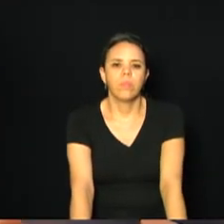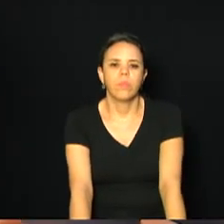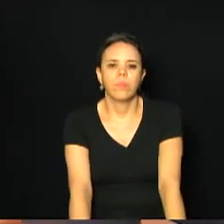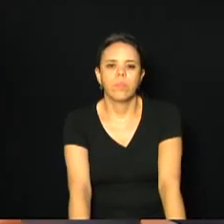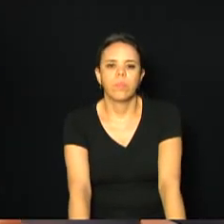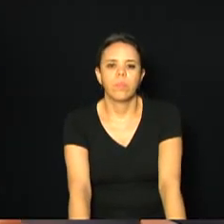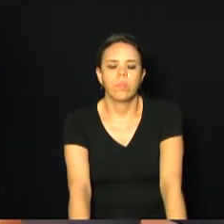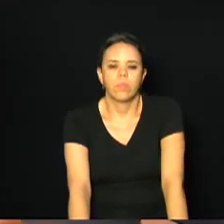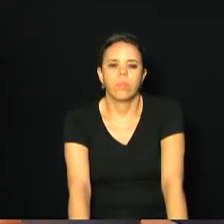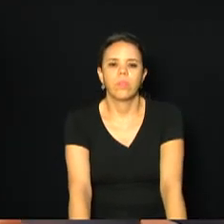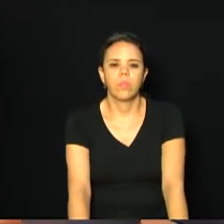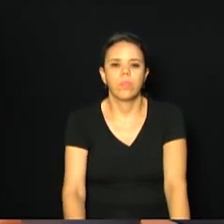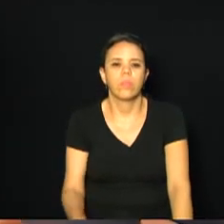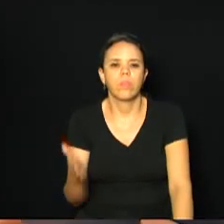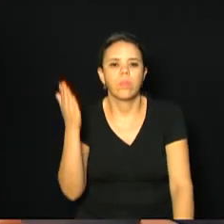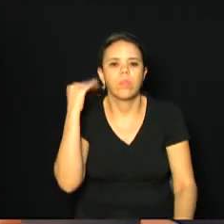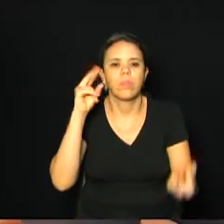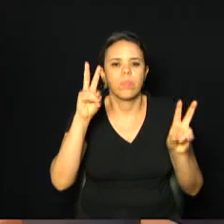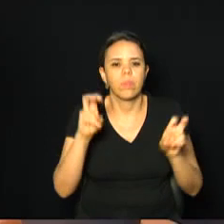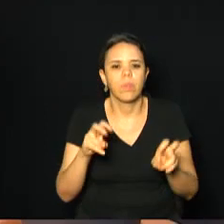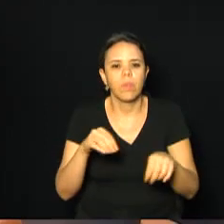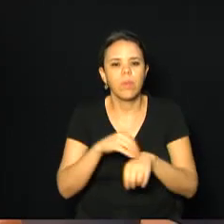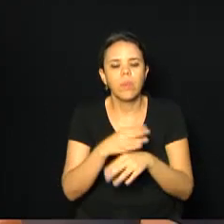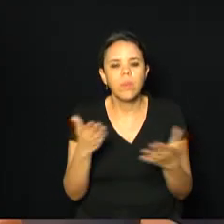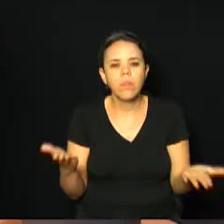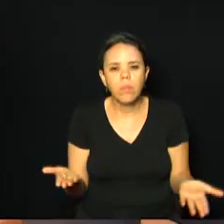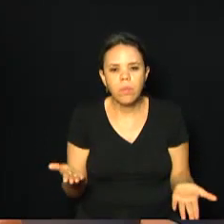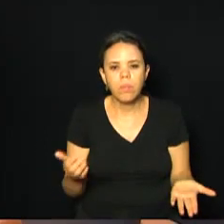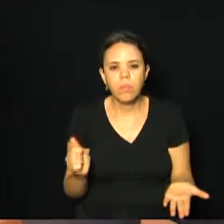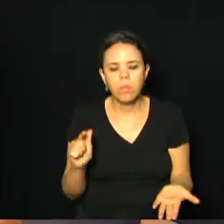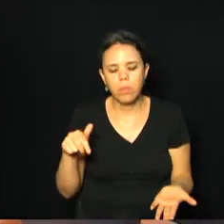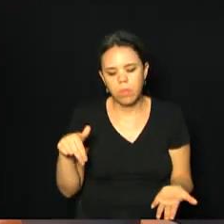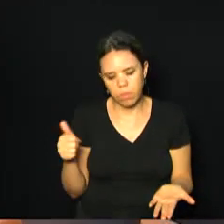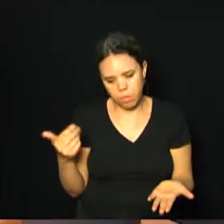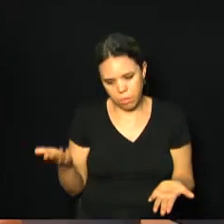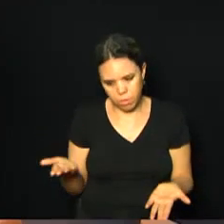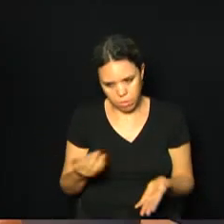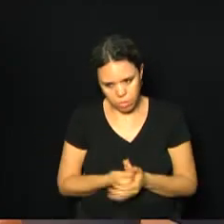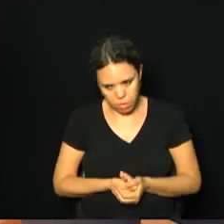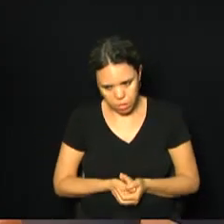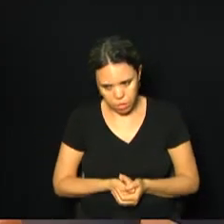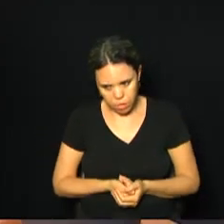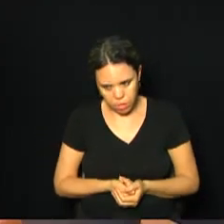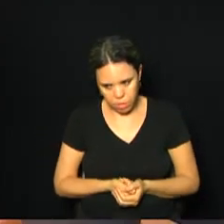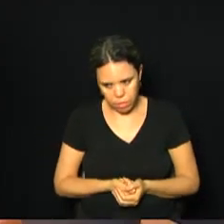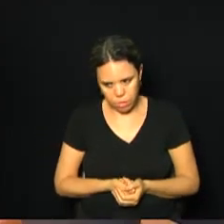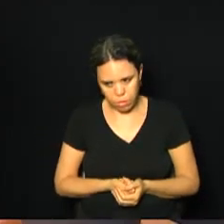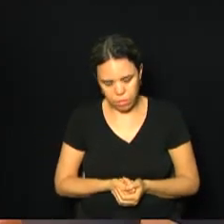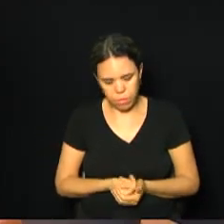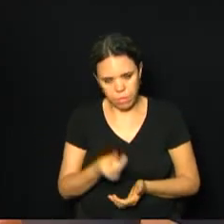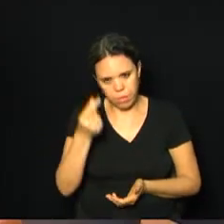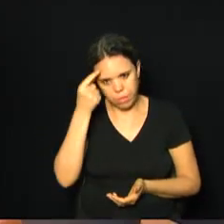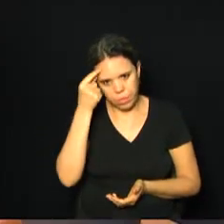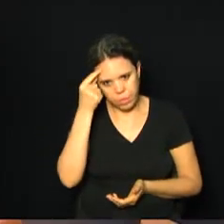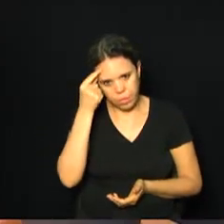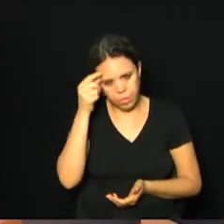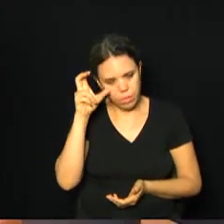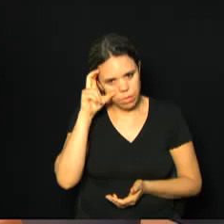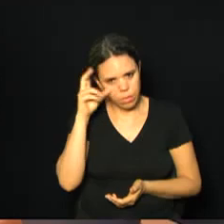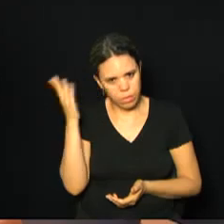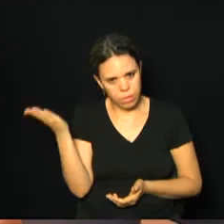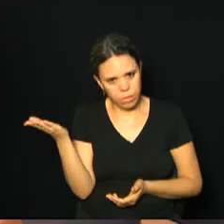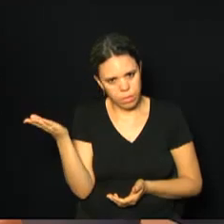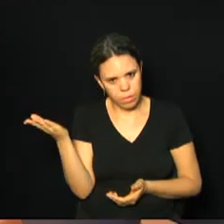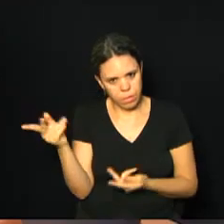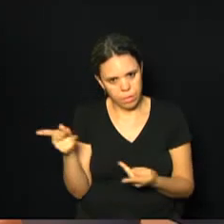Quando ficamos sabendo desse tema e trouxemos aqui, doutora Adriana, a gente tinha uma noção, acho que até o Carlinhos, quando recebeu